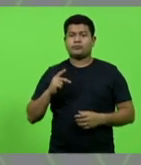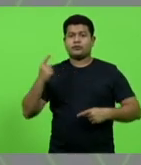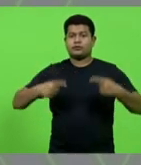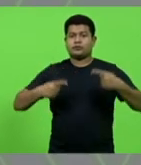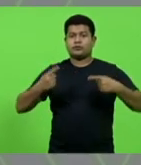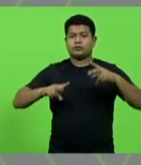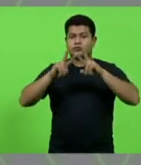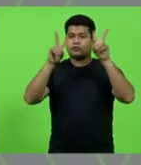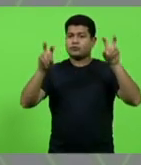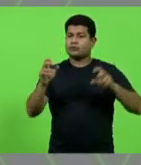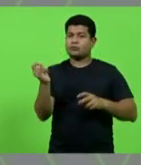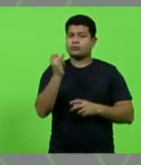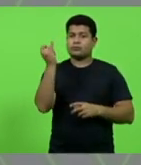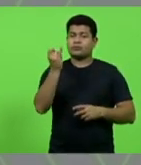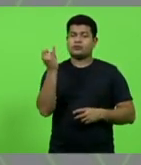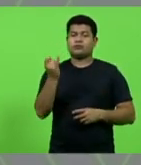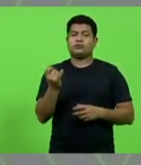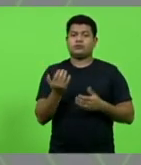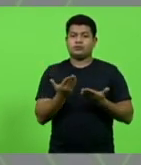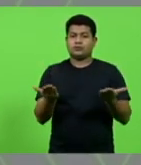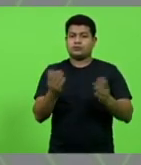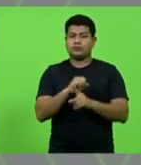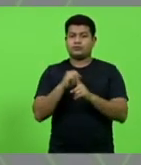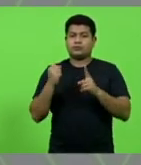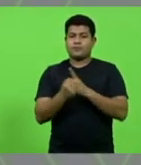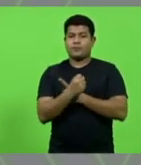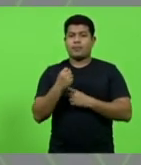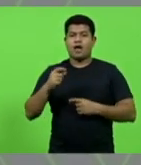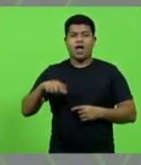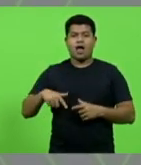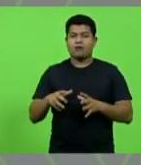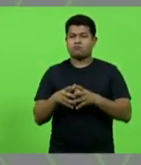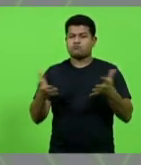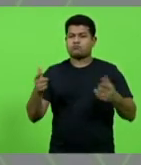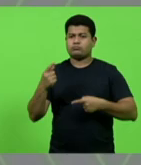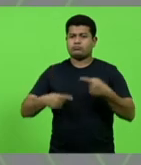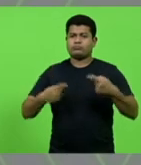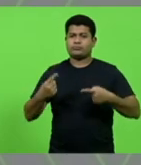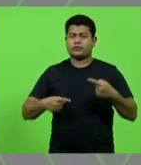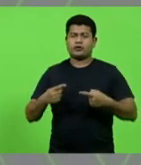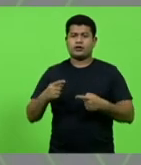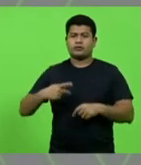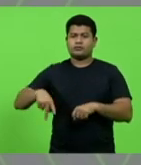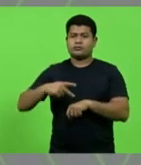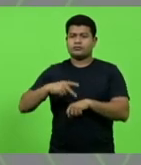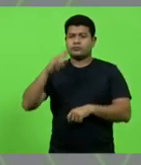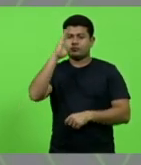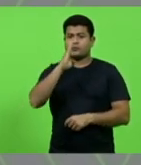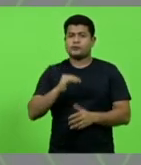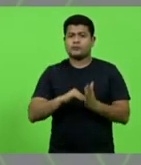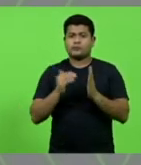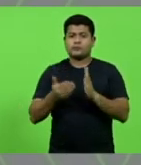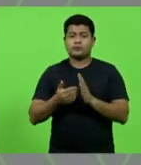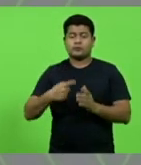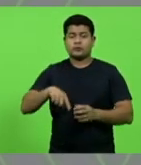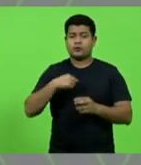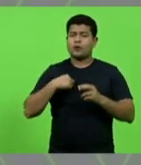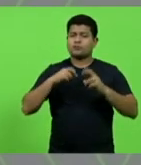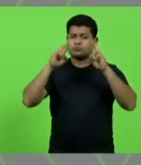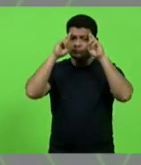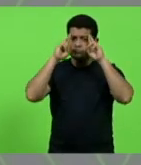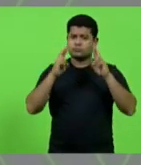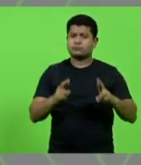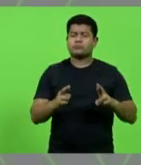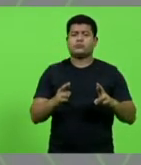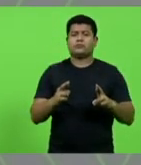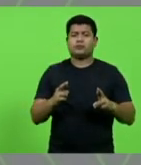relevância social, que enseja um grande debate em todo o país, e dizer do grande respeito que nós temos, né, com relação aos